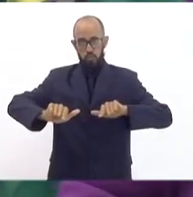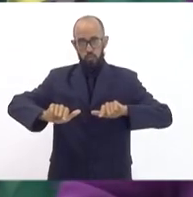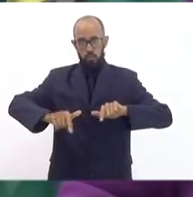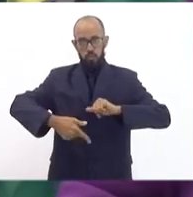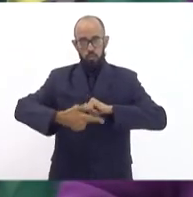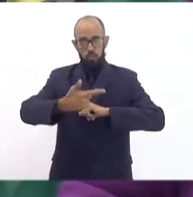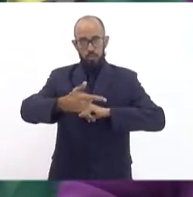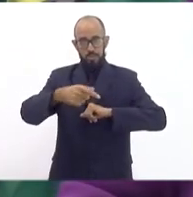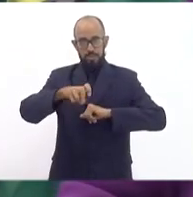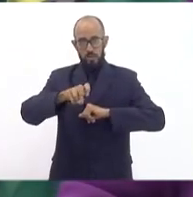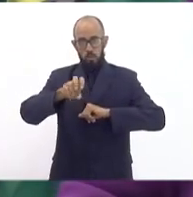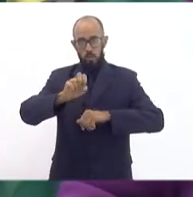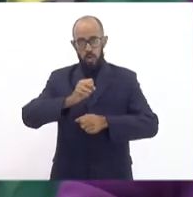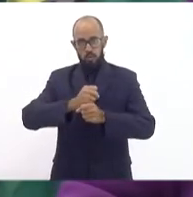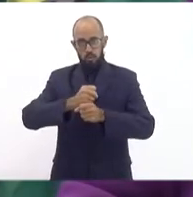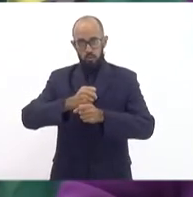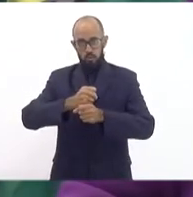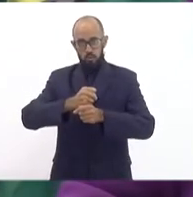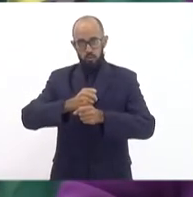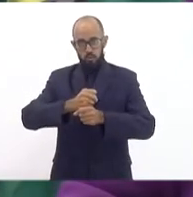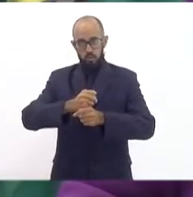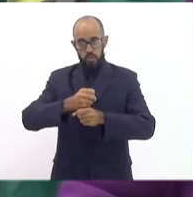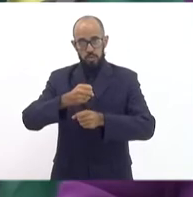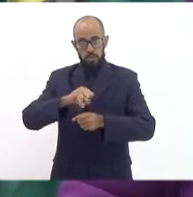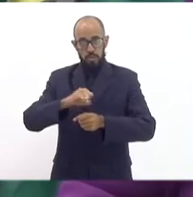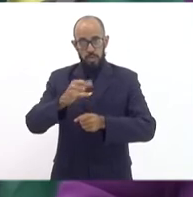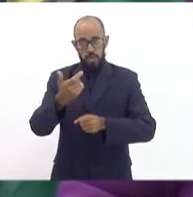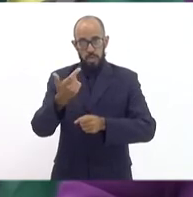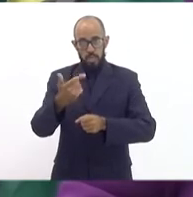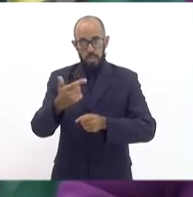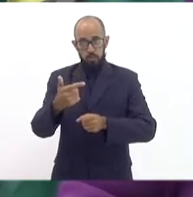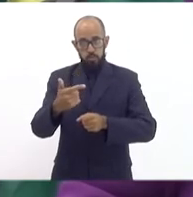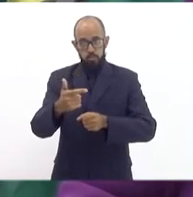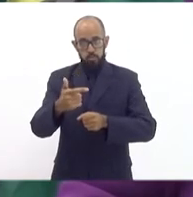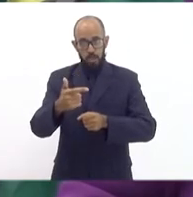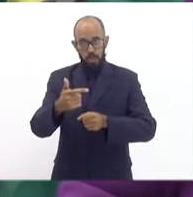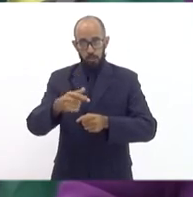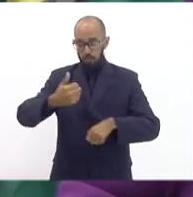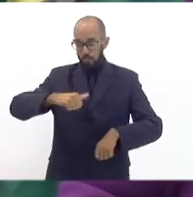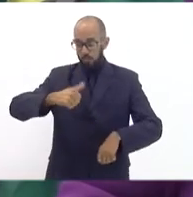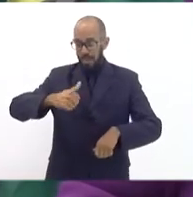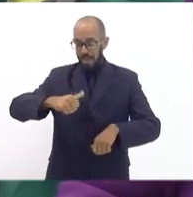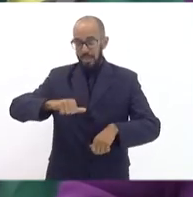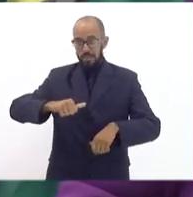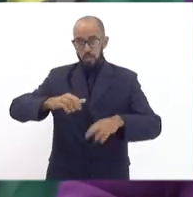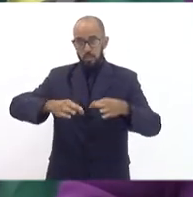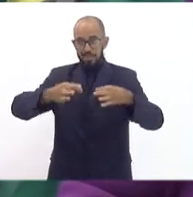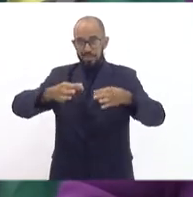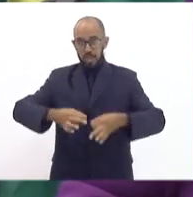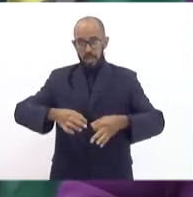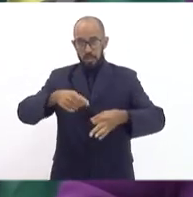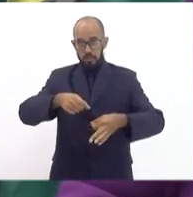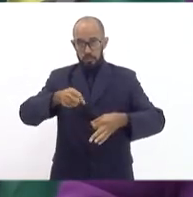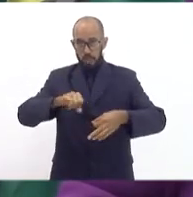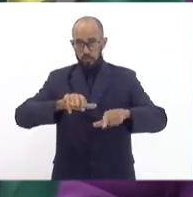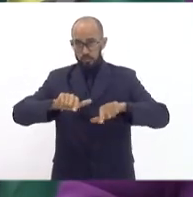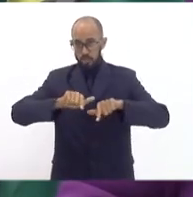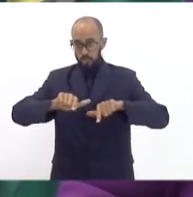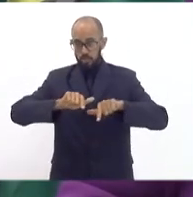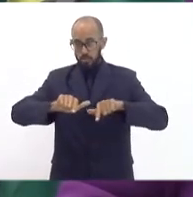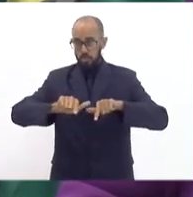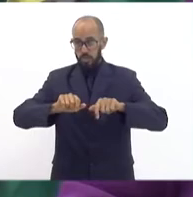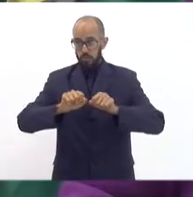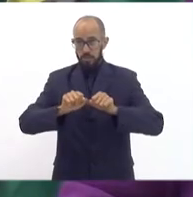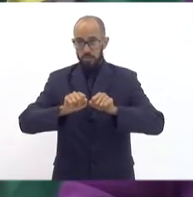25 anos sem ter nas mãos uma avaliação de que se aquele serviço que está